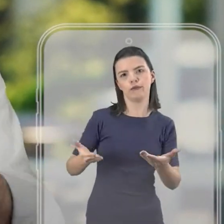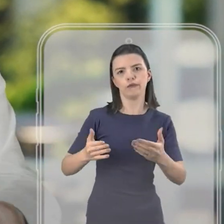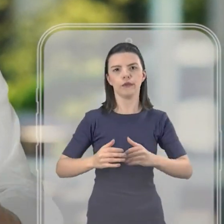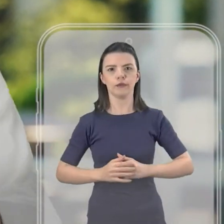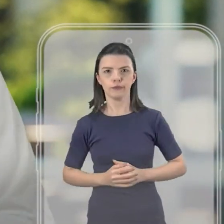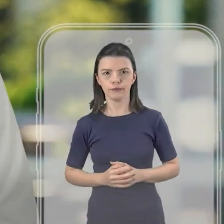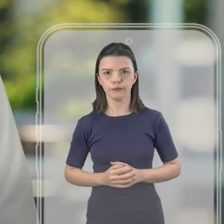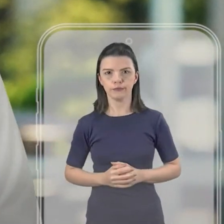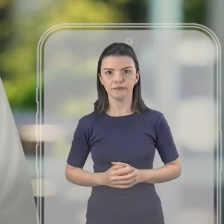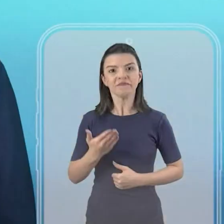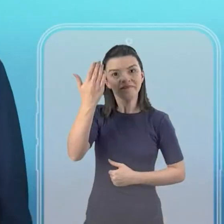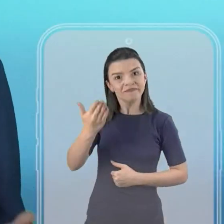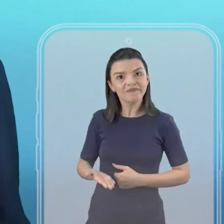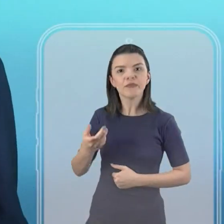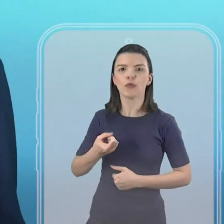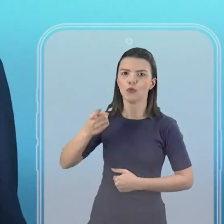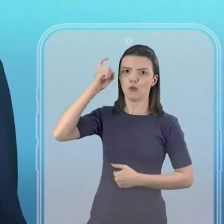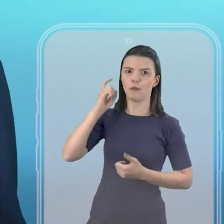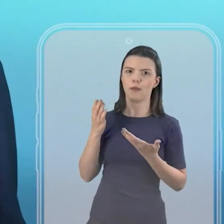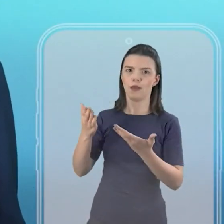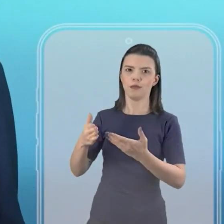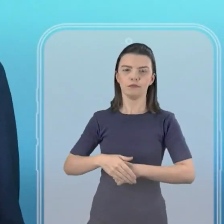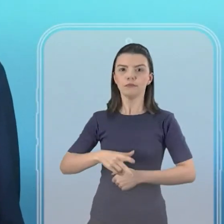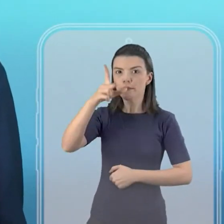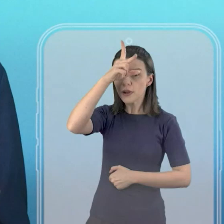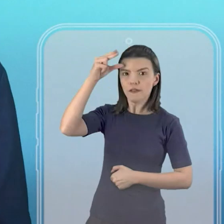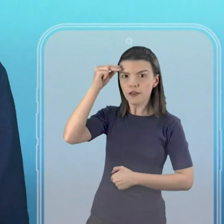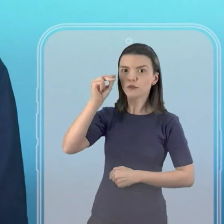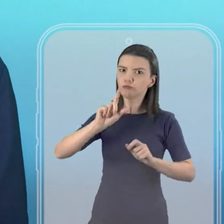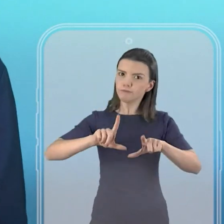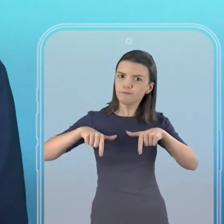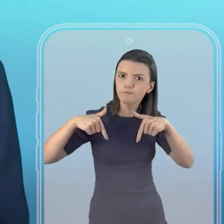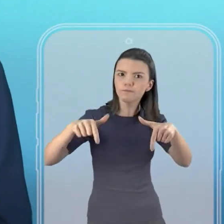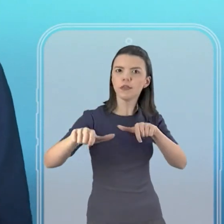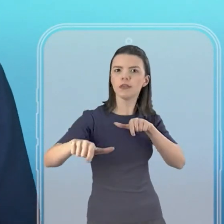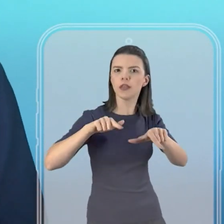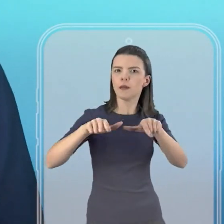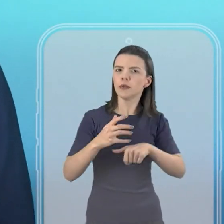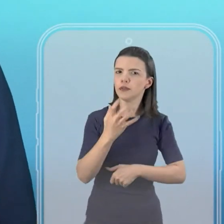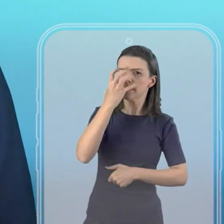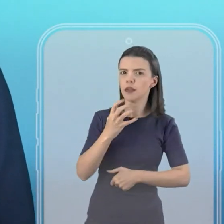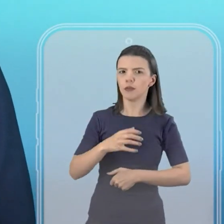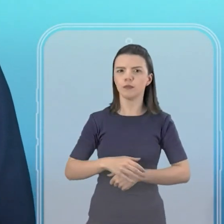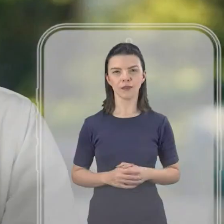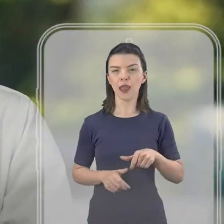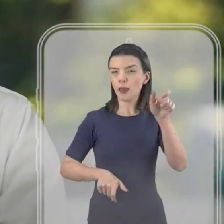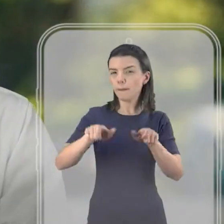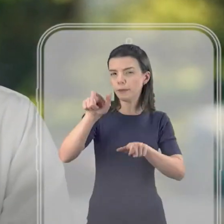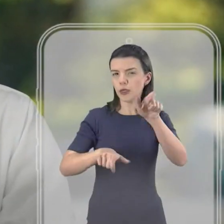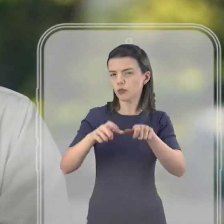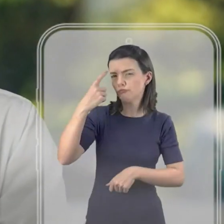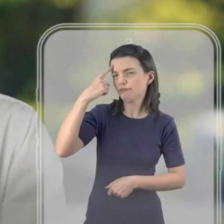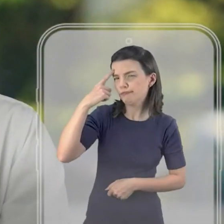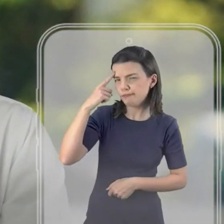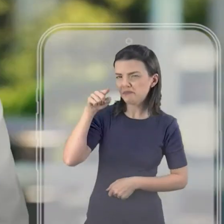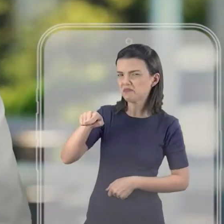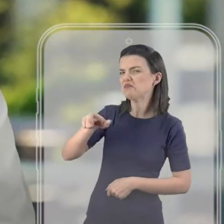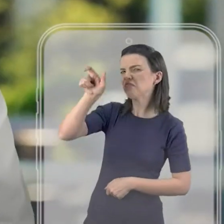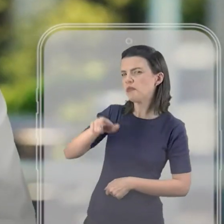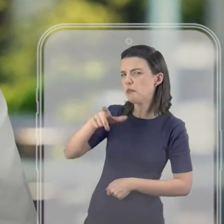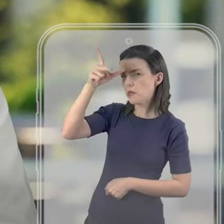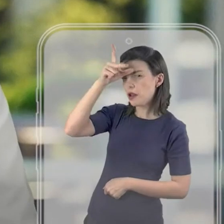quando é vítima de violência. Esse é o topado. O prefeito que está fazendo o que precisa ser feito. O cidadão quer saber o